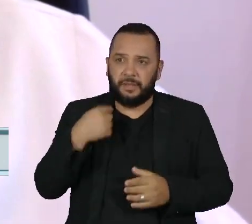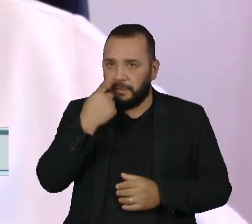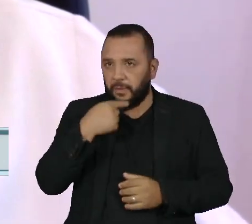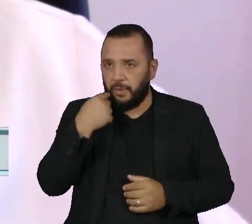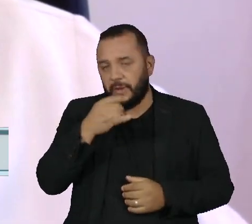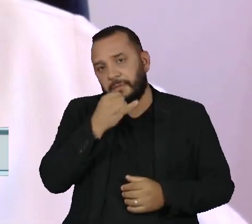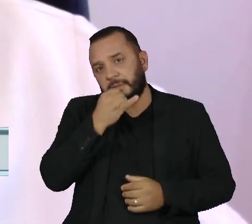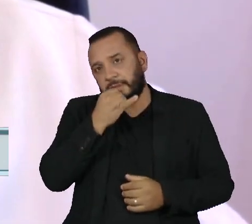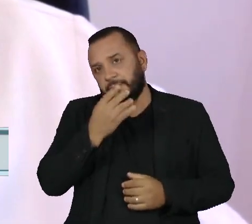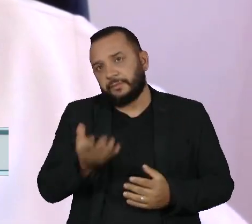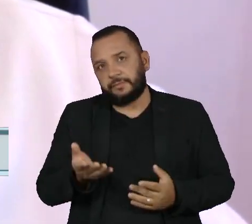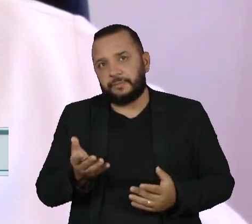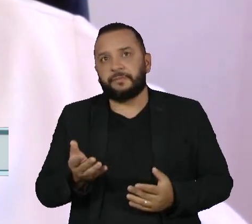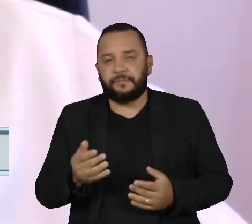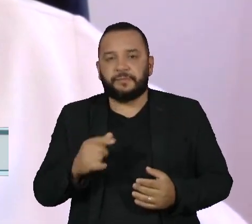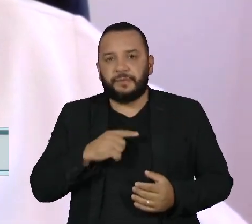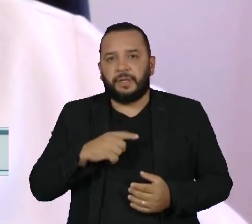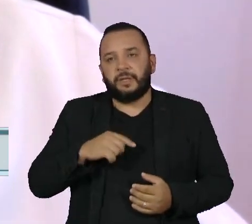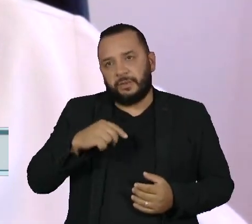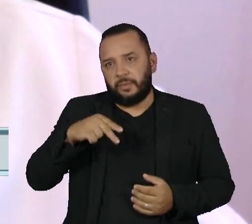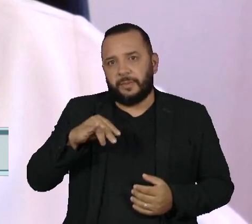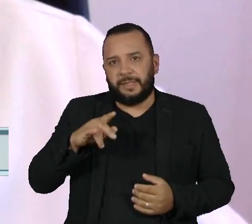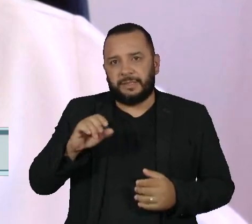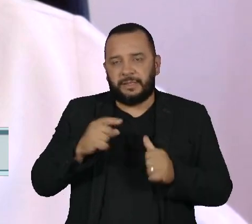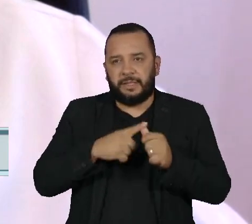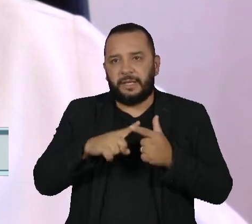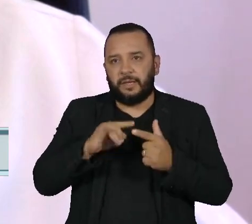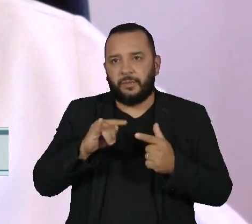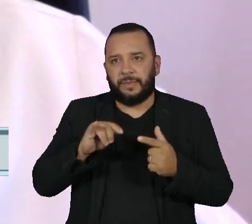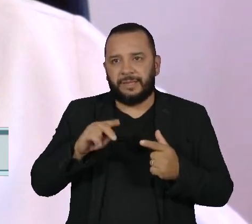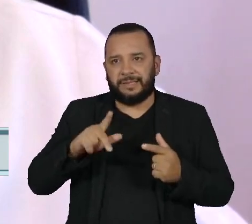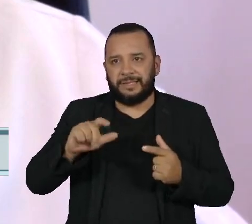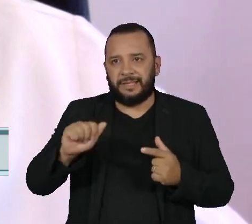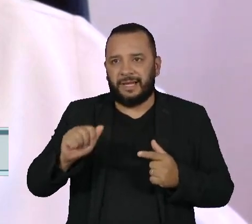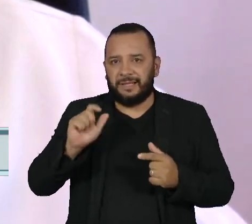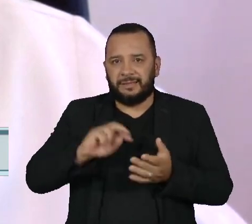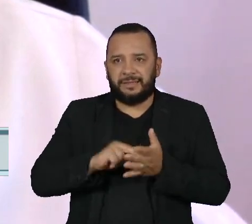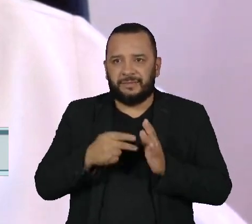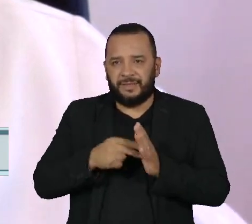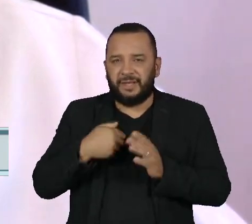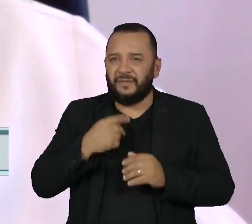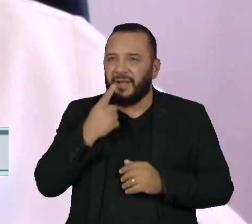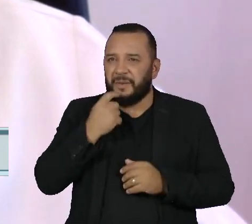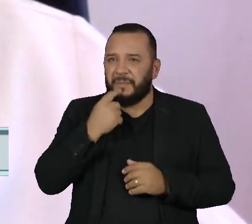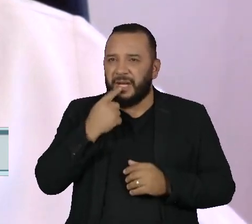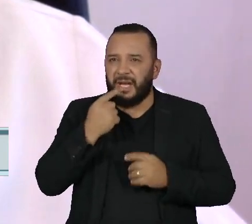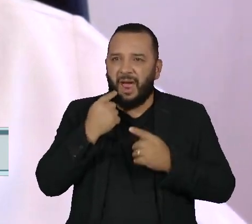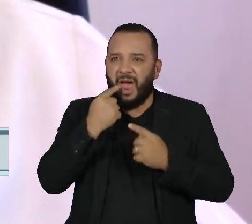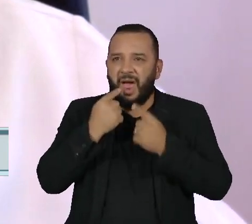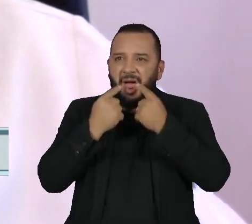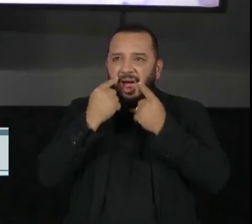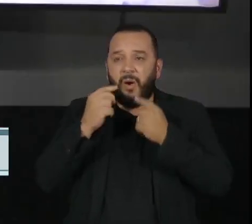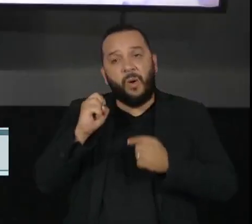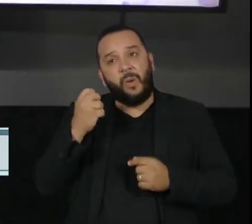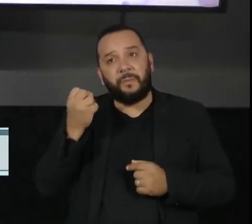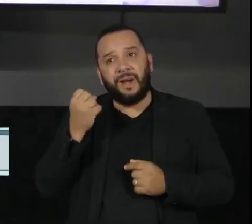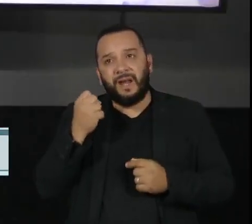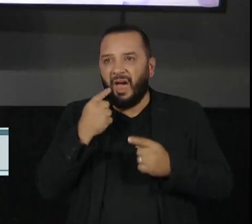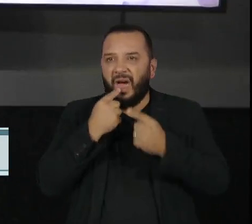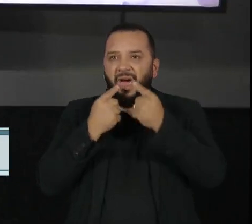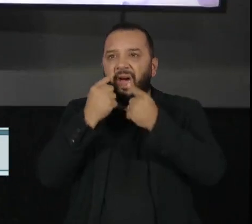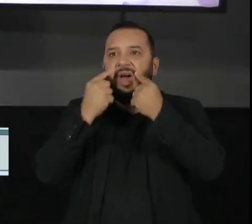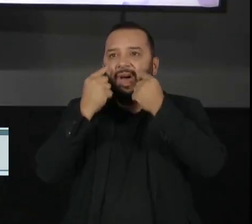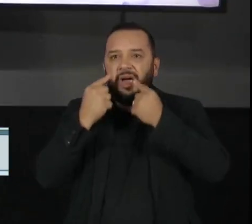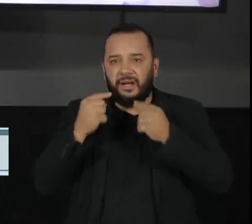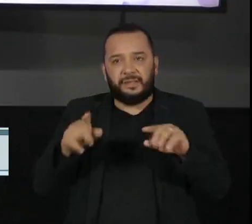por exemplo, o que a gente chama de leucoplasia, eritroplasia, que é uma marca ou a mancha vermelhinha ou a mancha branca na boca. Pacientes que